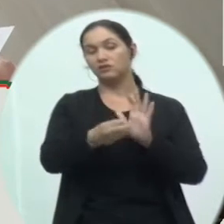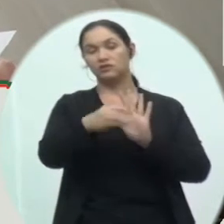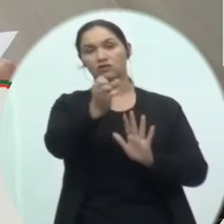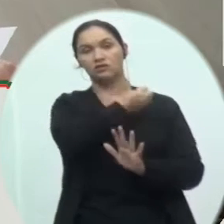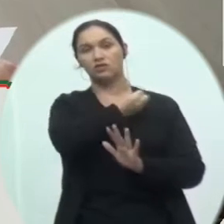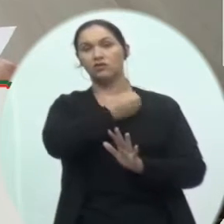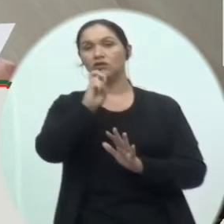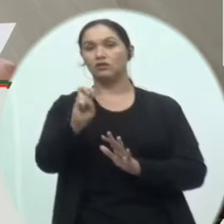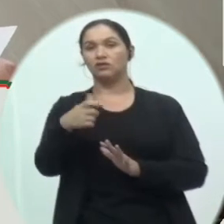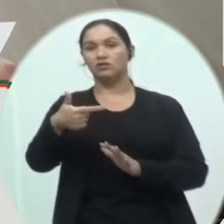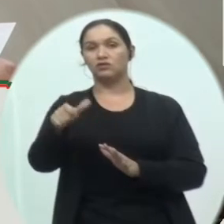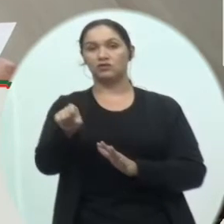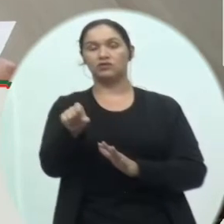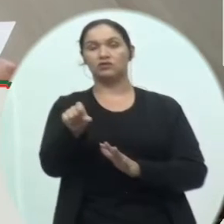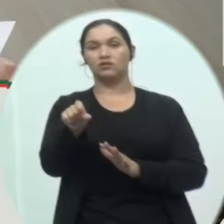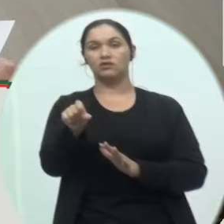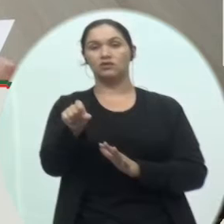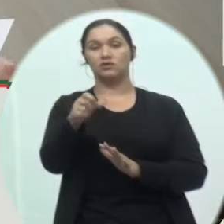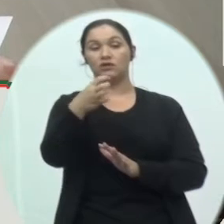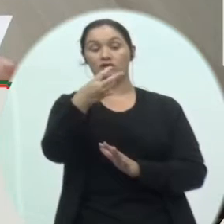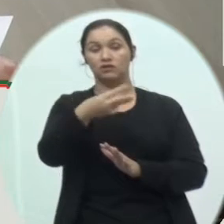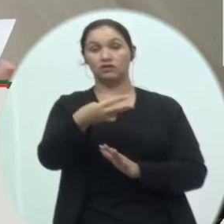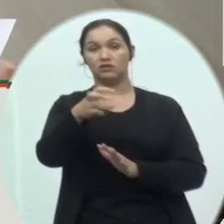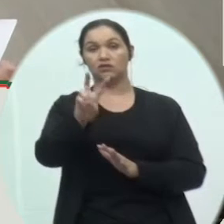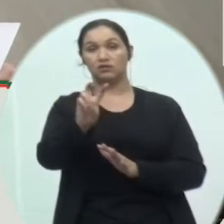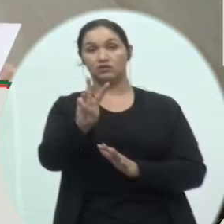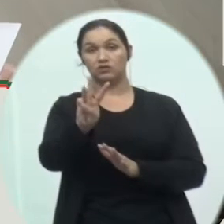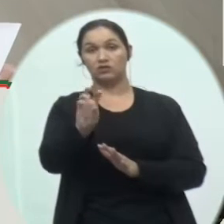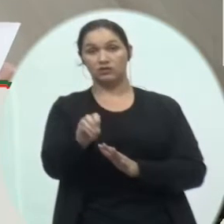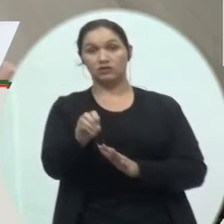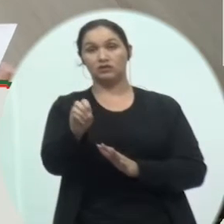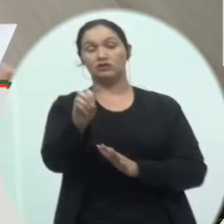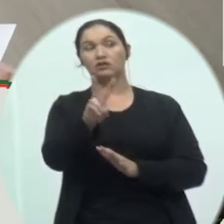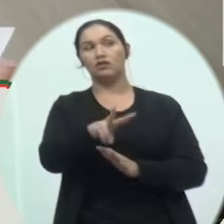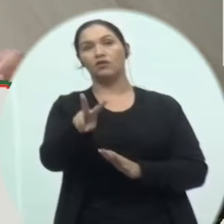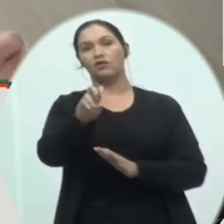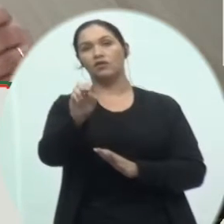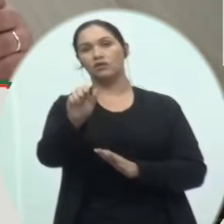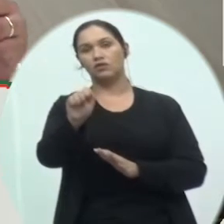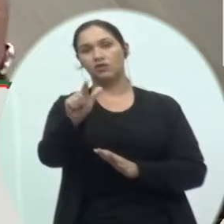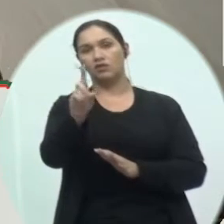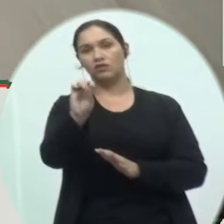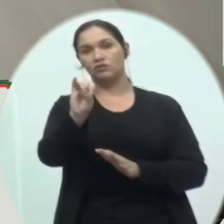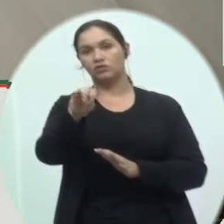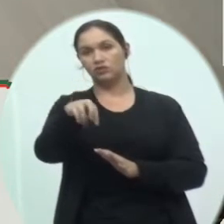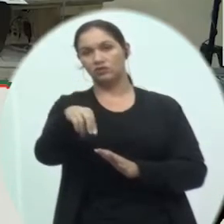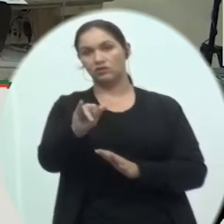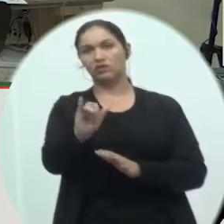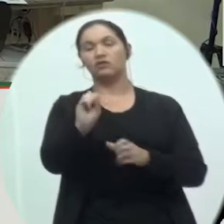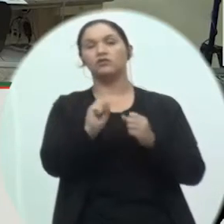números 529-2019 e 530-2019, de autoria do vereador Aldinei Potelec.